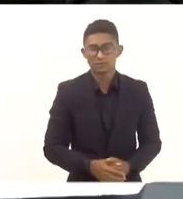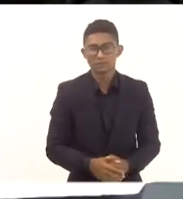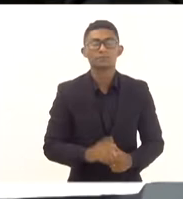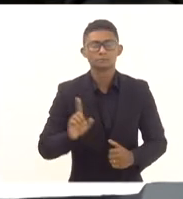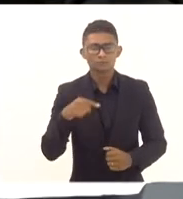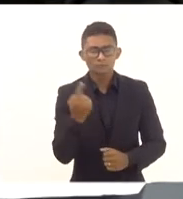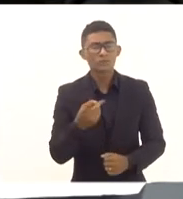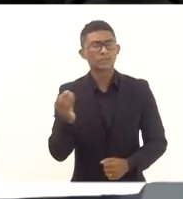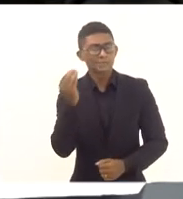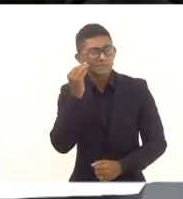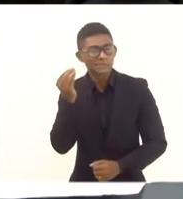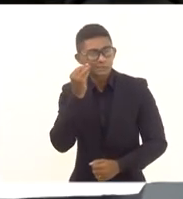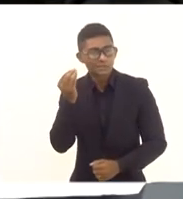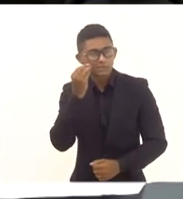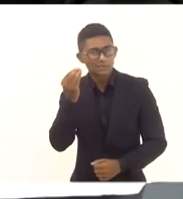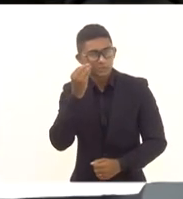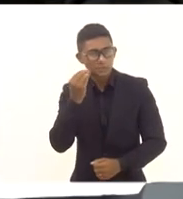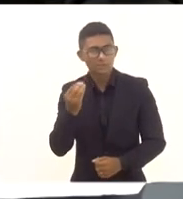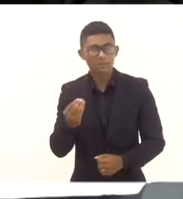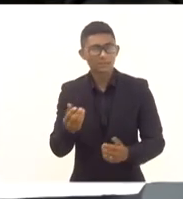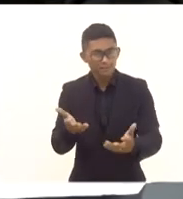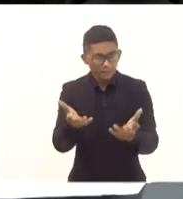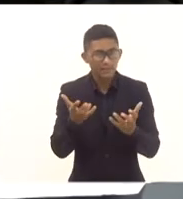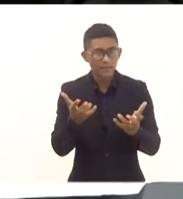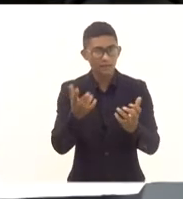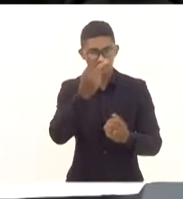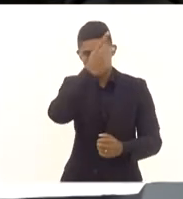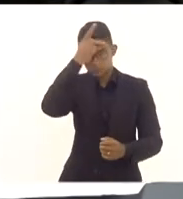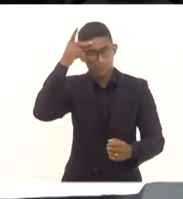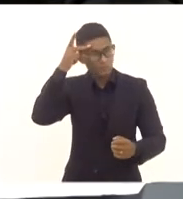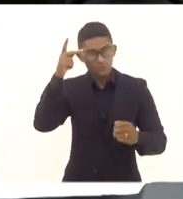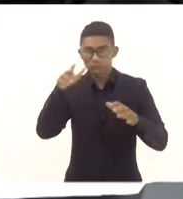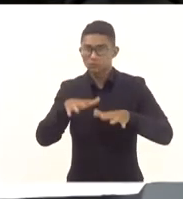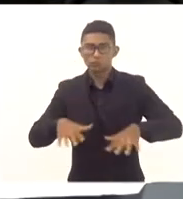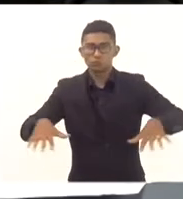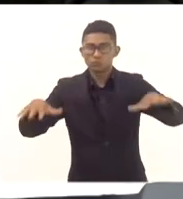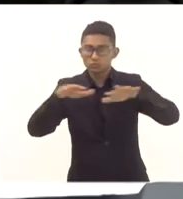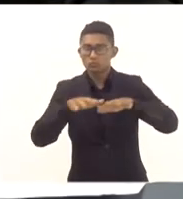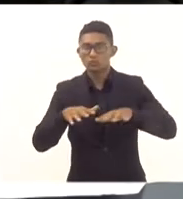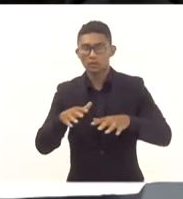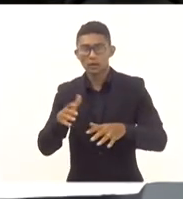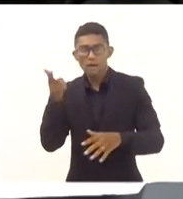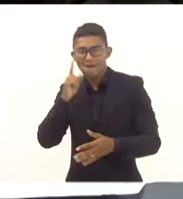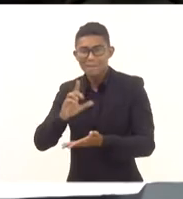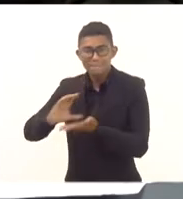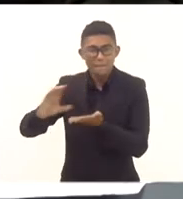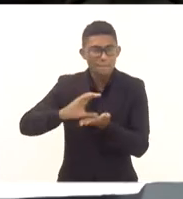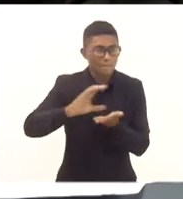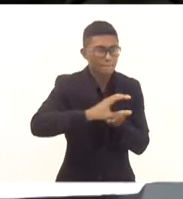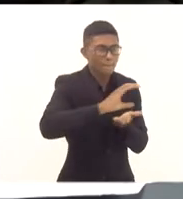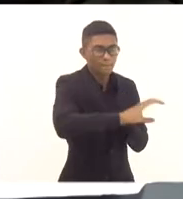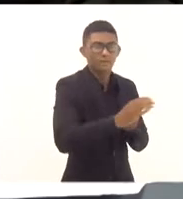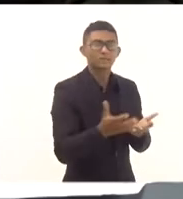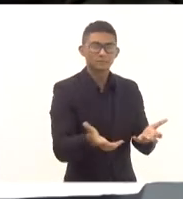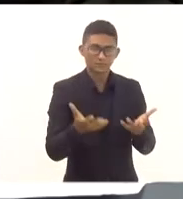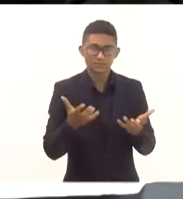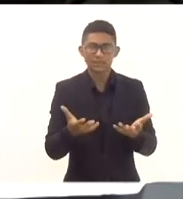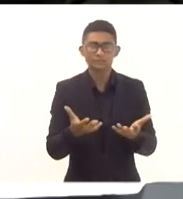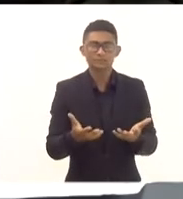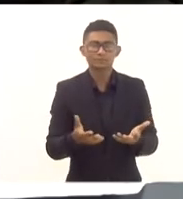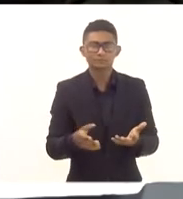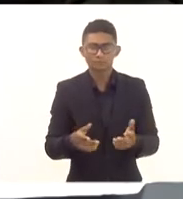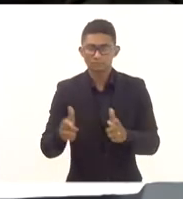formas de alcançar essas pessoas é nos municípios